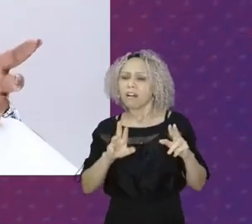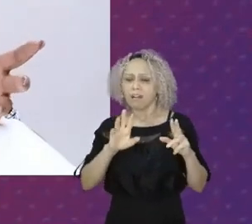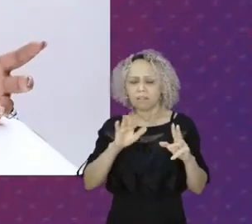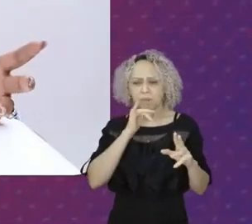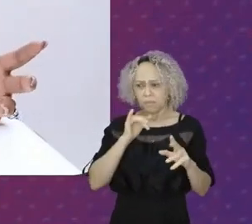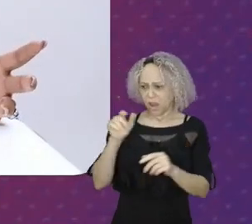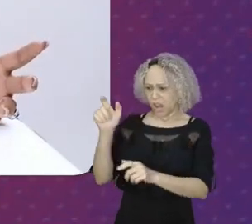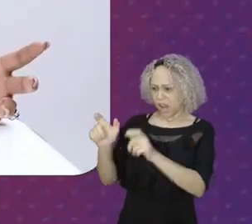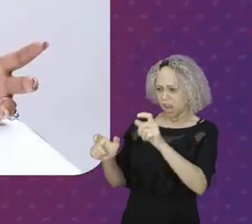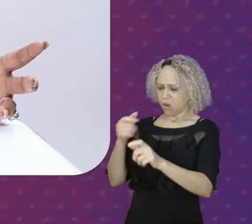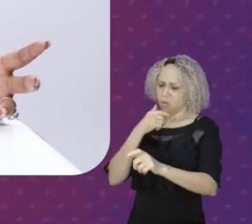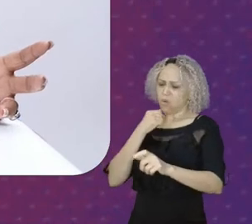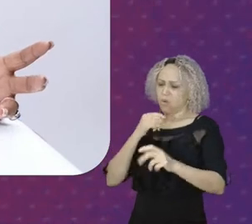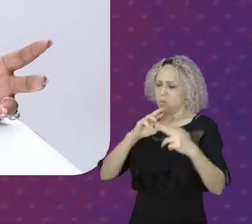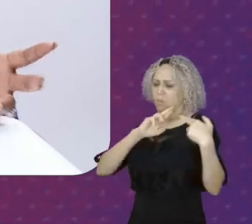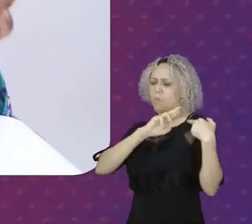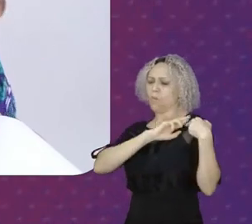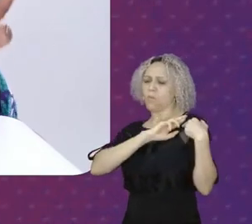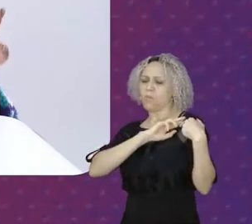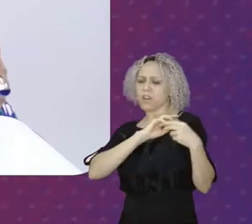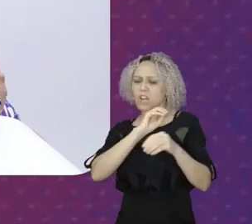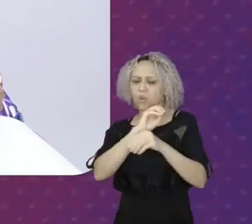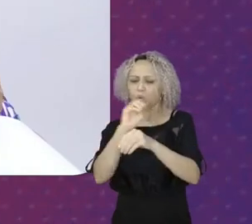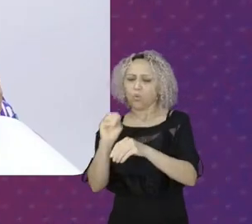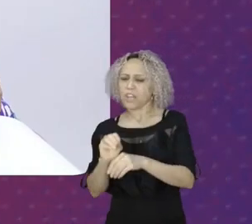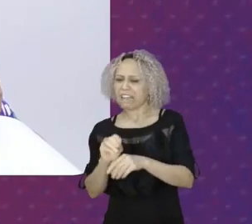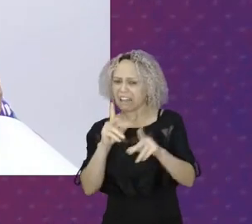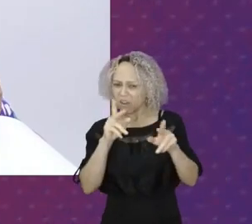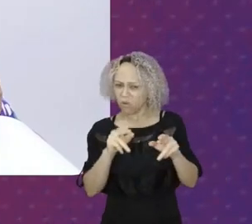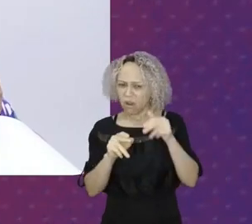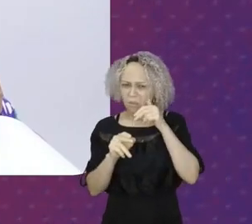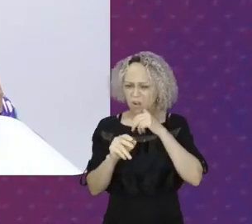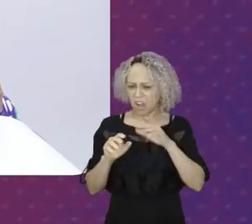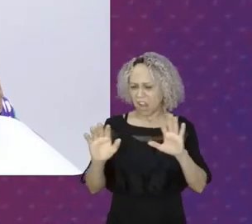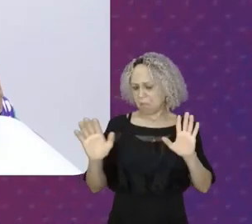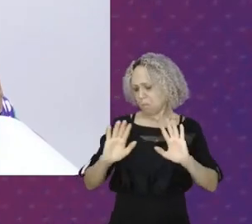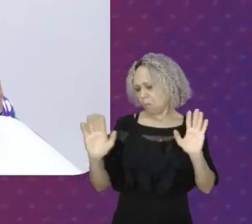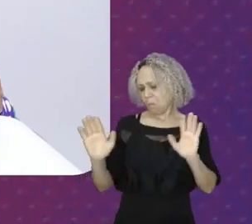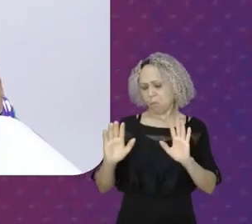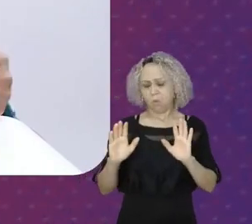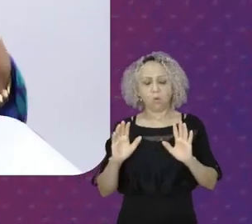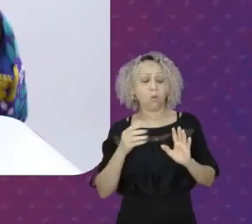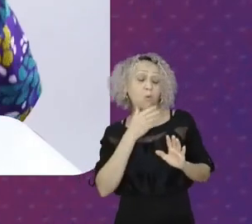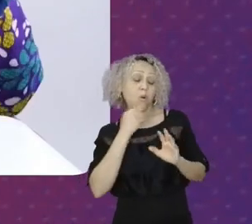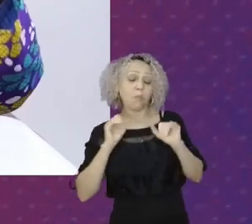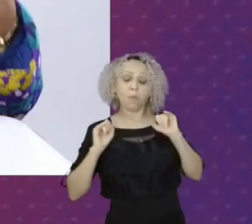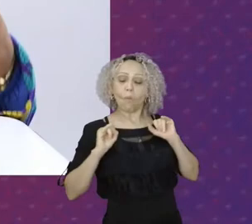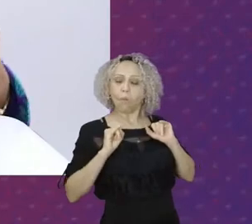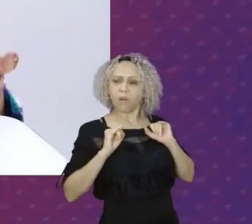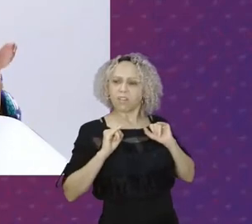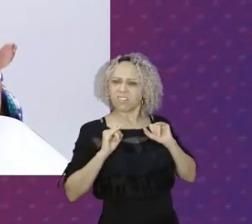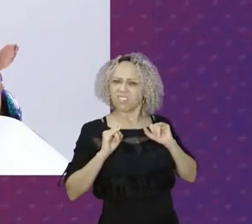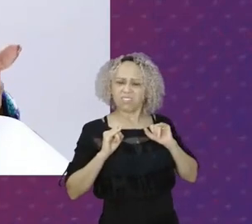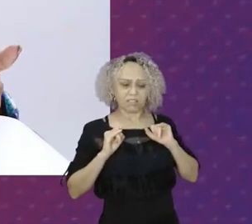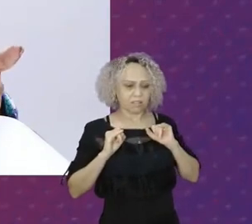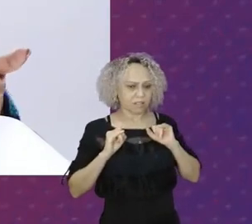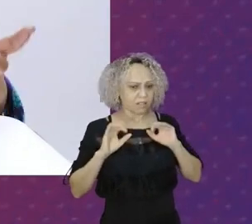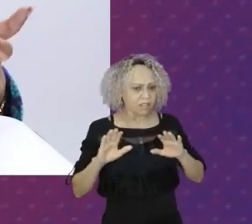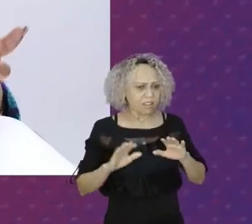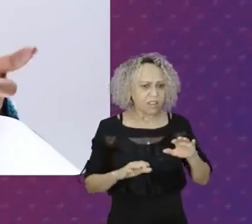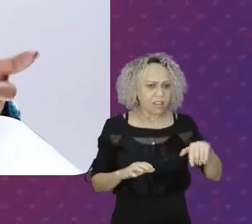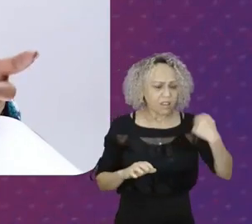os homens desse cuidado, né? Nos sobrecarrega,